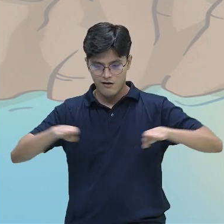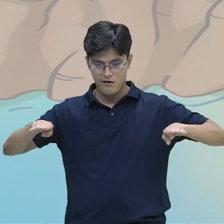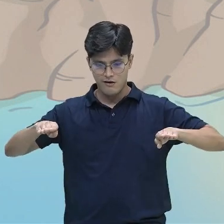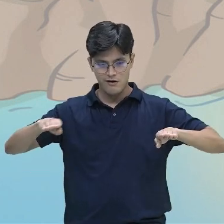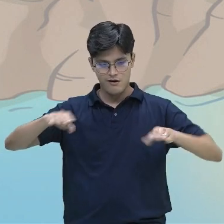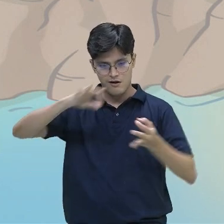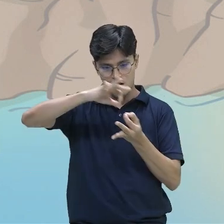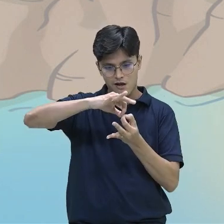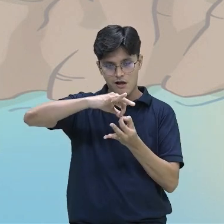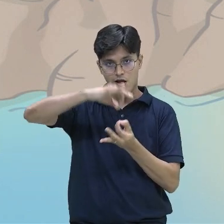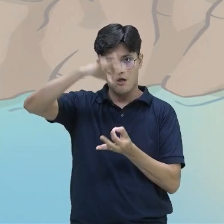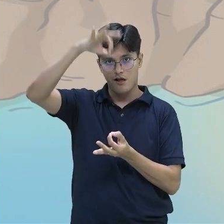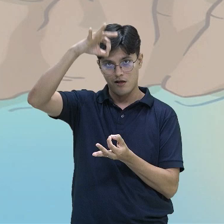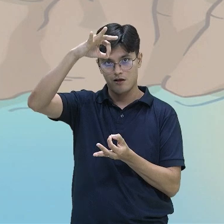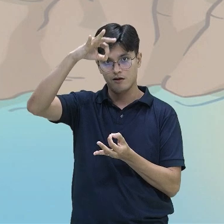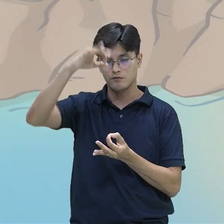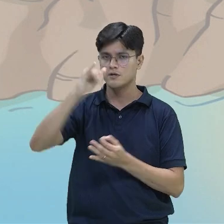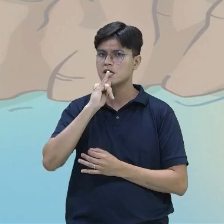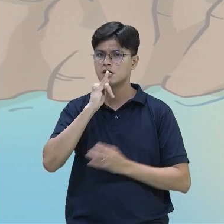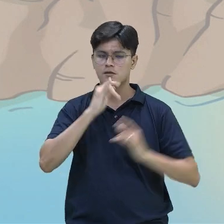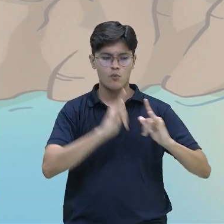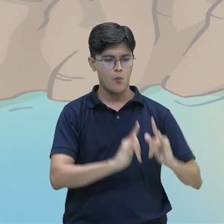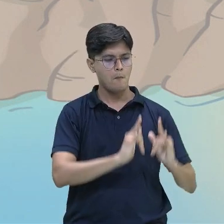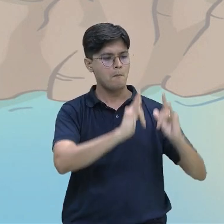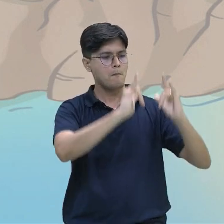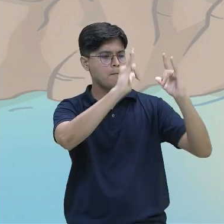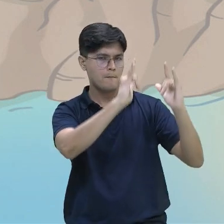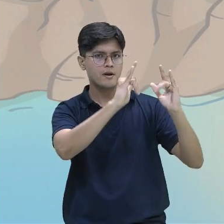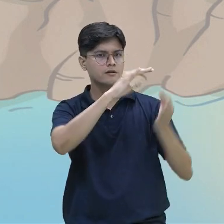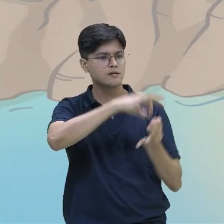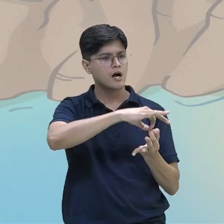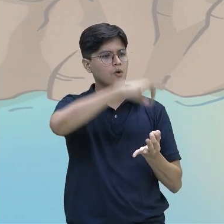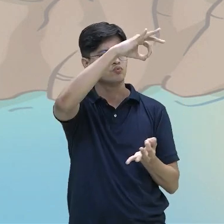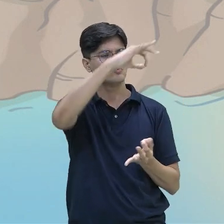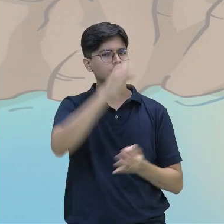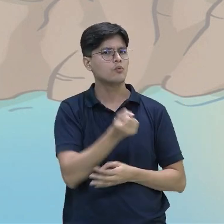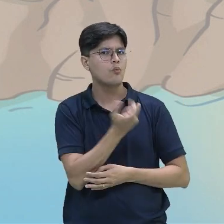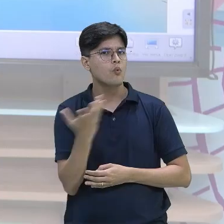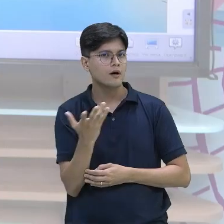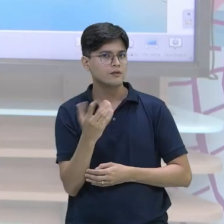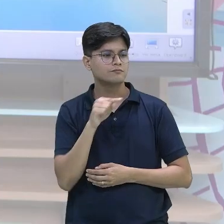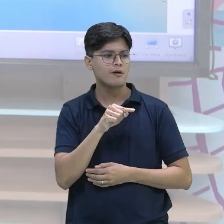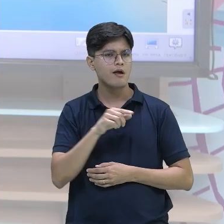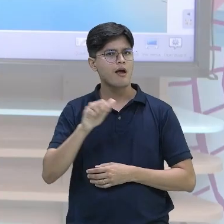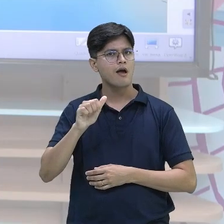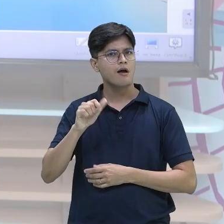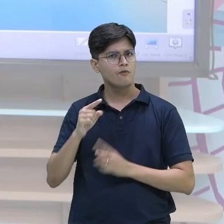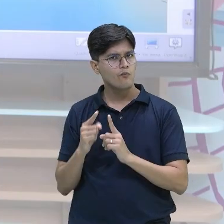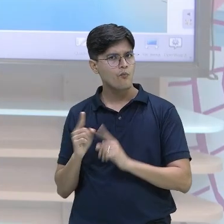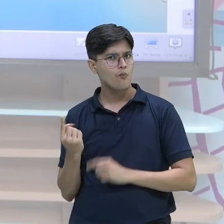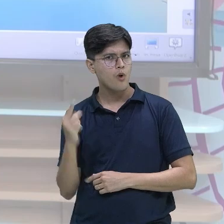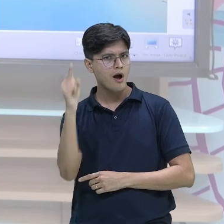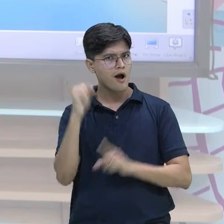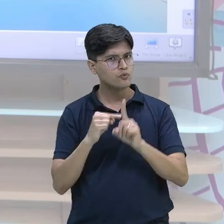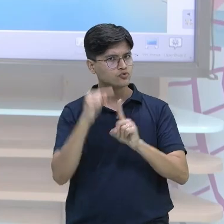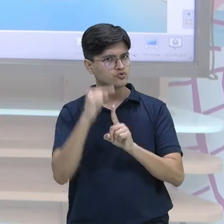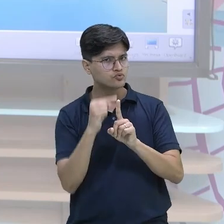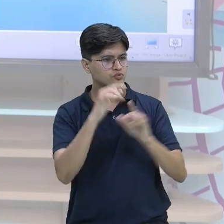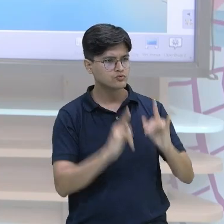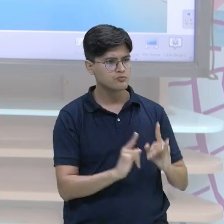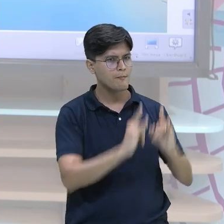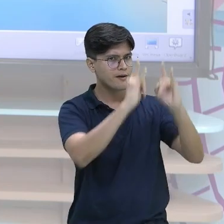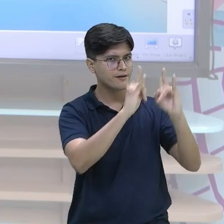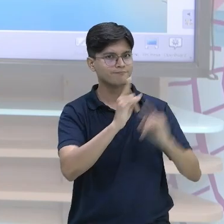quantos metros de altura? Eu não vou dizer qual é a altitude de um prédio, né? Eu estou me referindo à